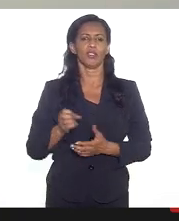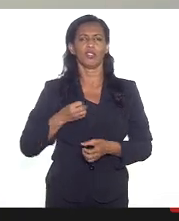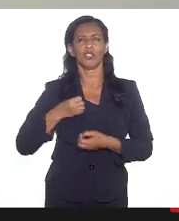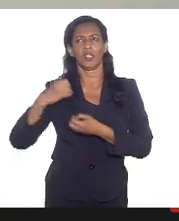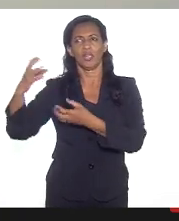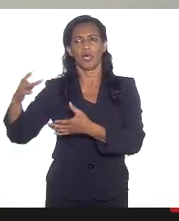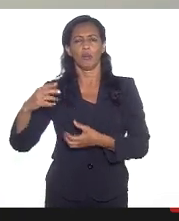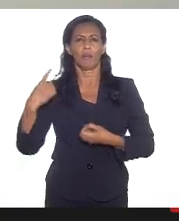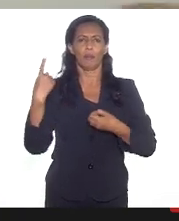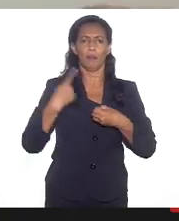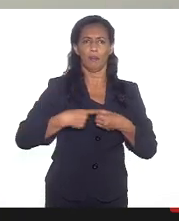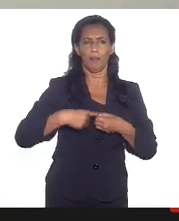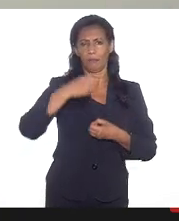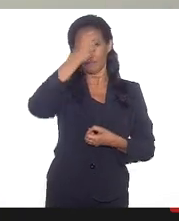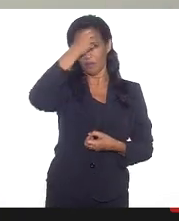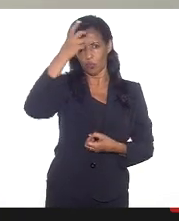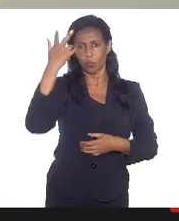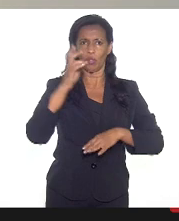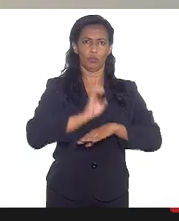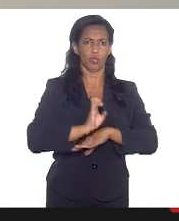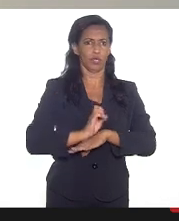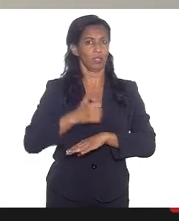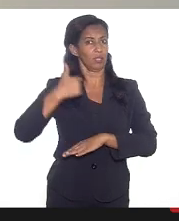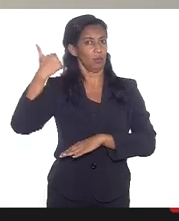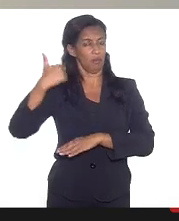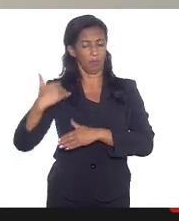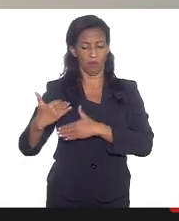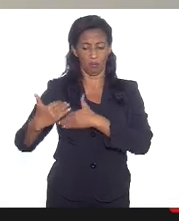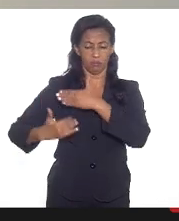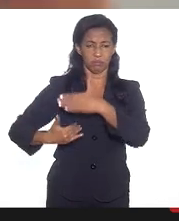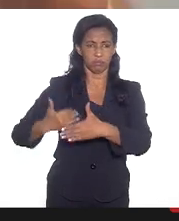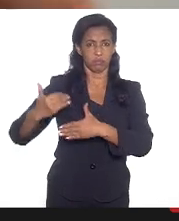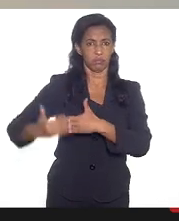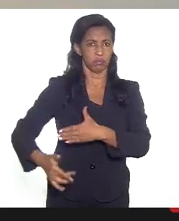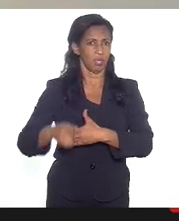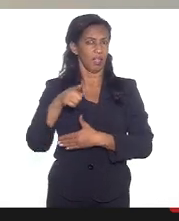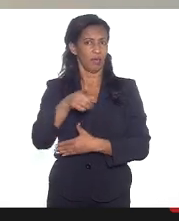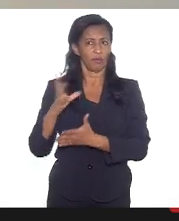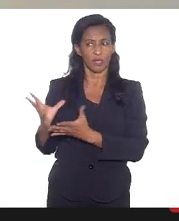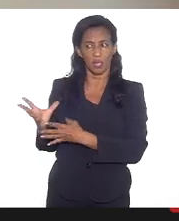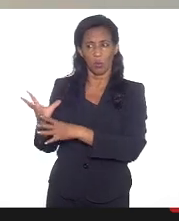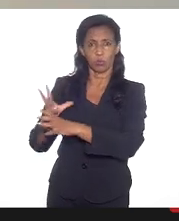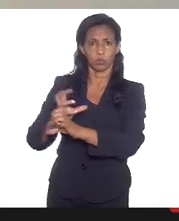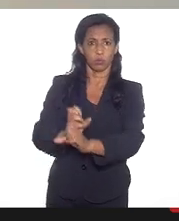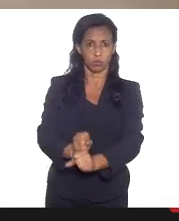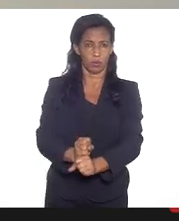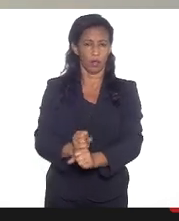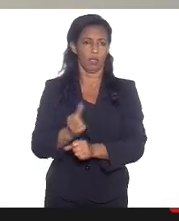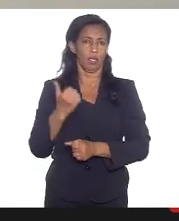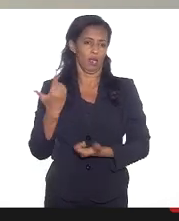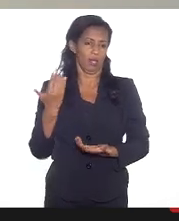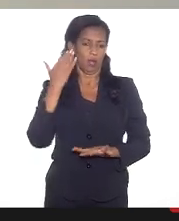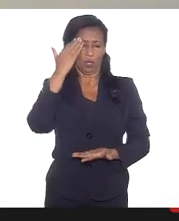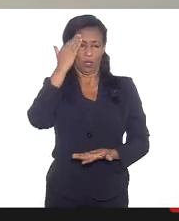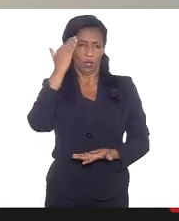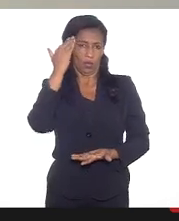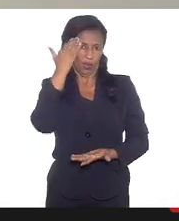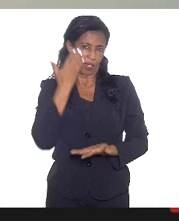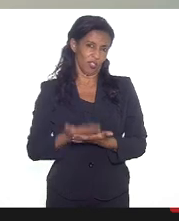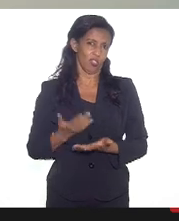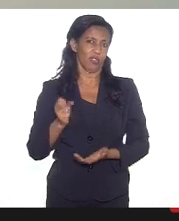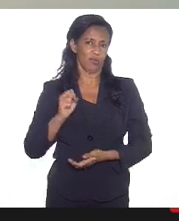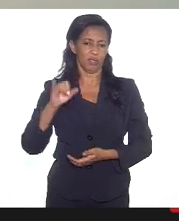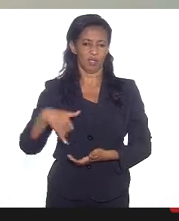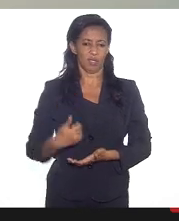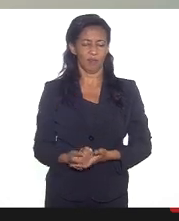para o Estado... Então, é para falar que o primeiro passo, que é o grande passo, que é você contabilizar, né? Eu creio que é um dos grandes passos, né? Porque no primeiro